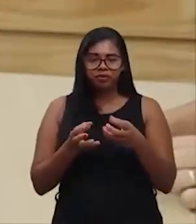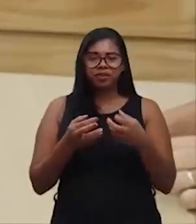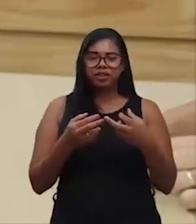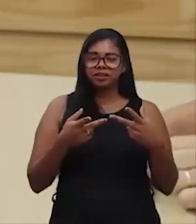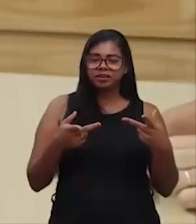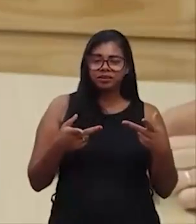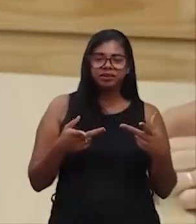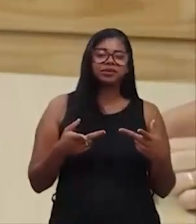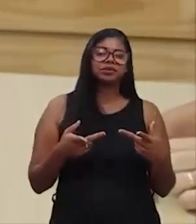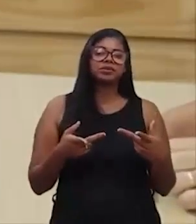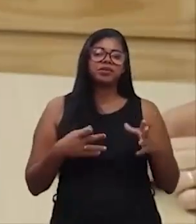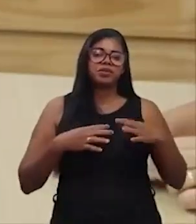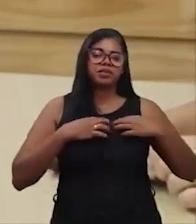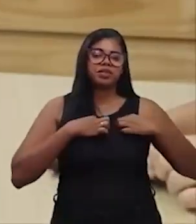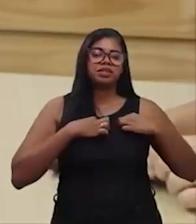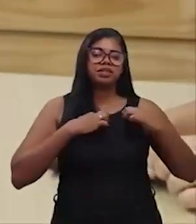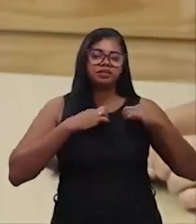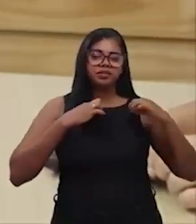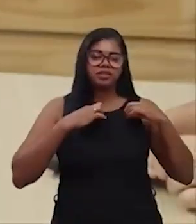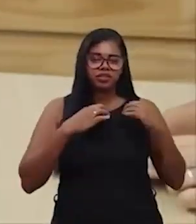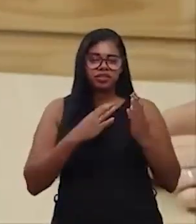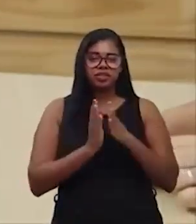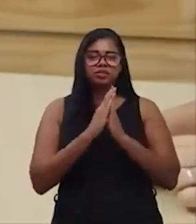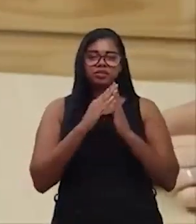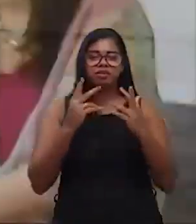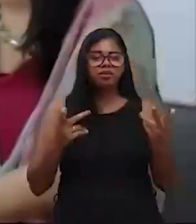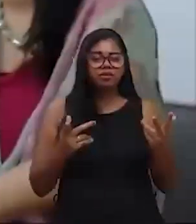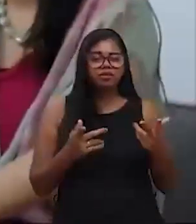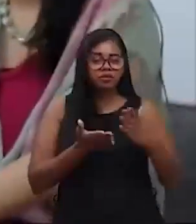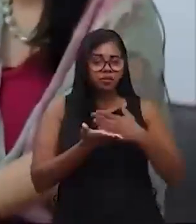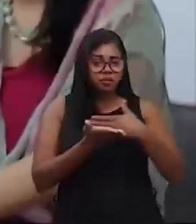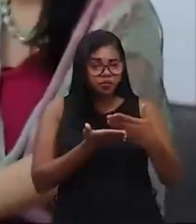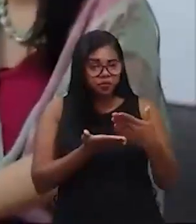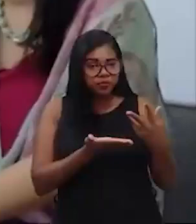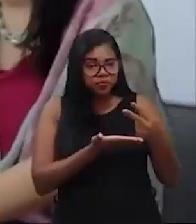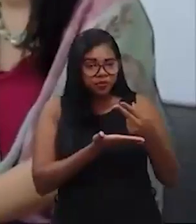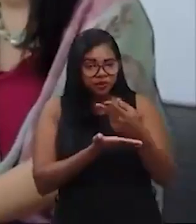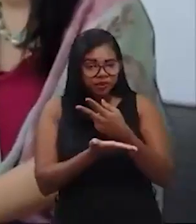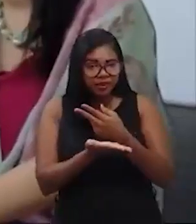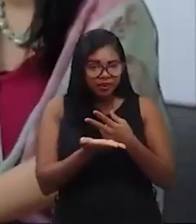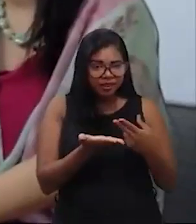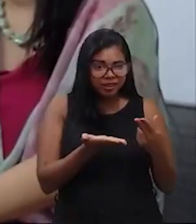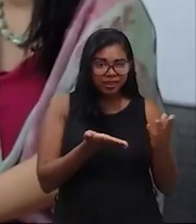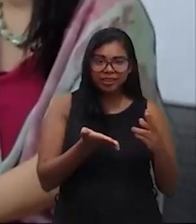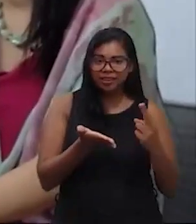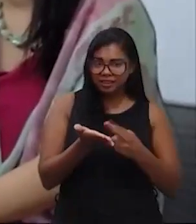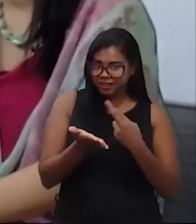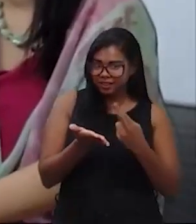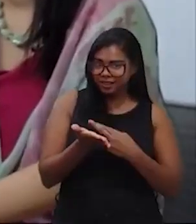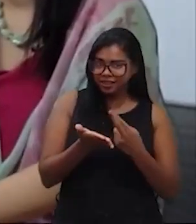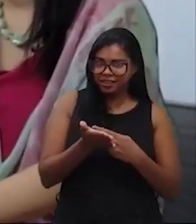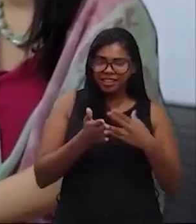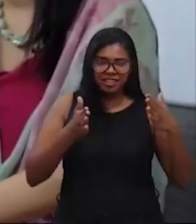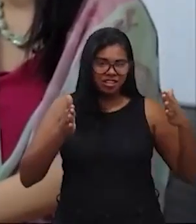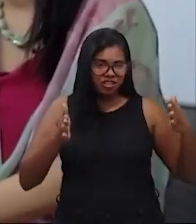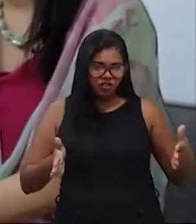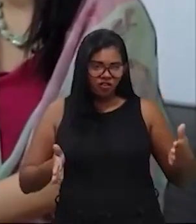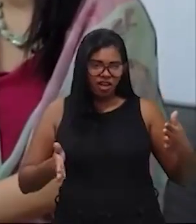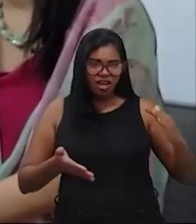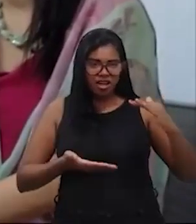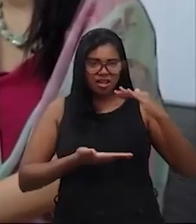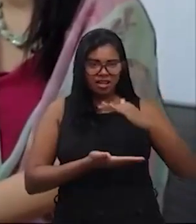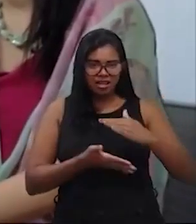panelinha, eu não tinha um vestido. Então eu comecei a recortar das revistas, eu tinha uma caixinha de sapatos